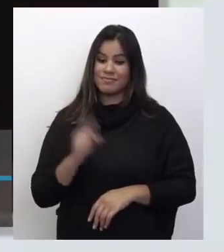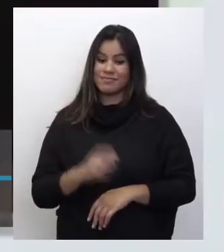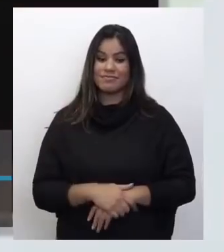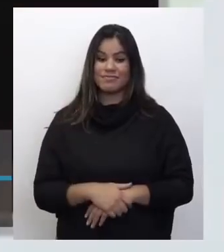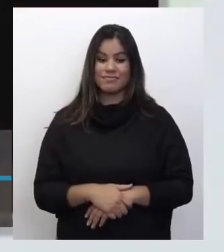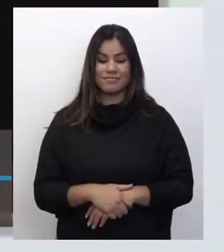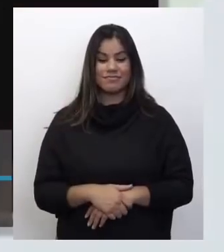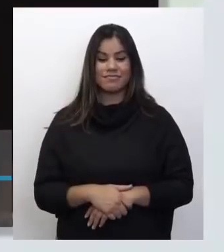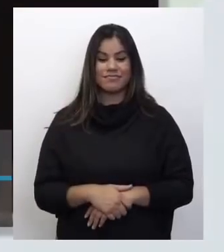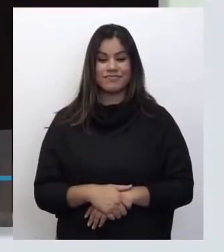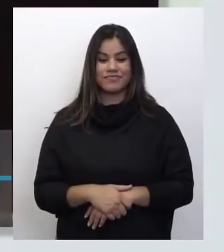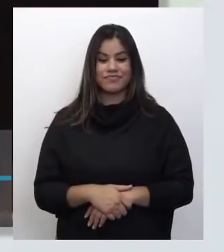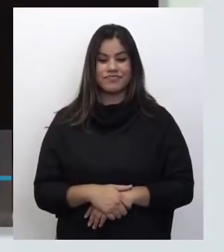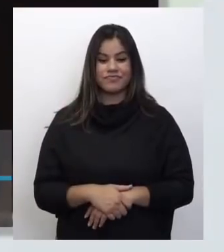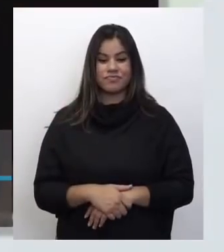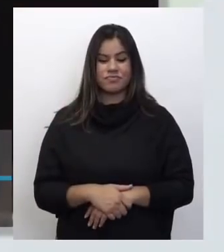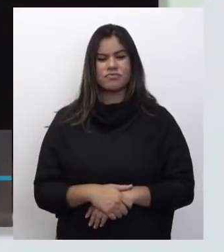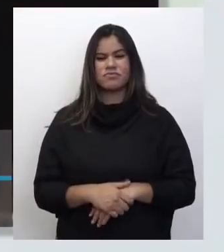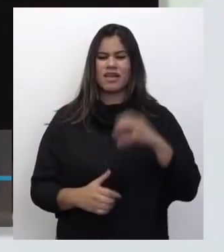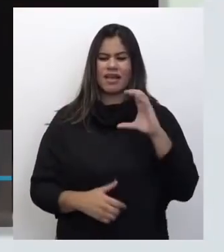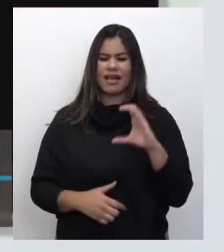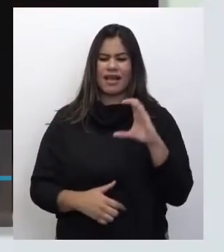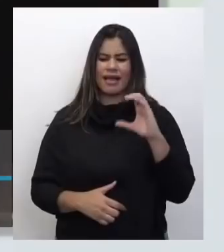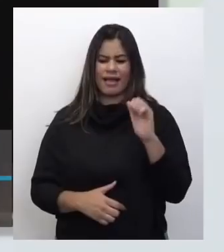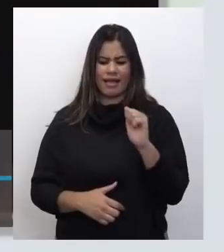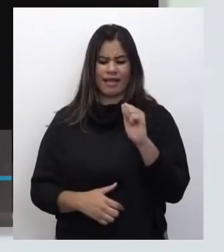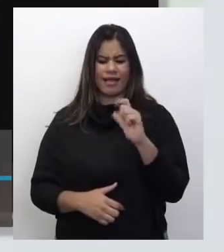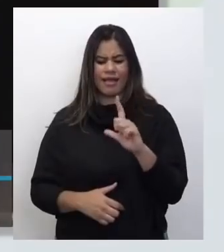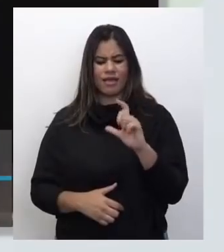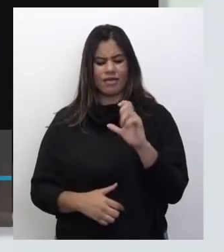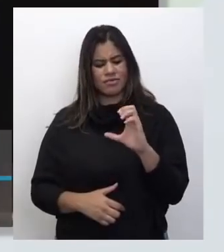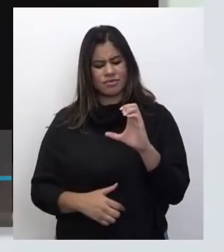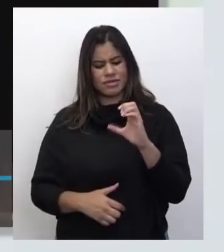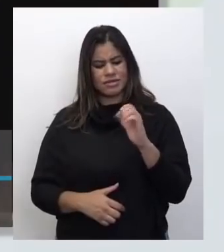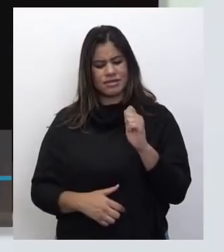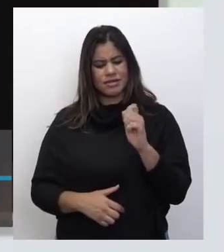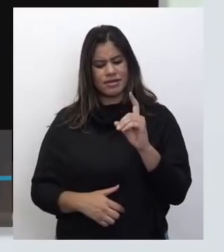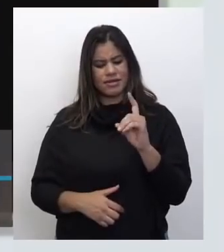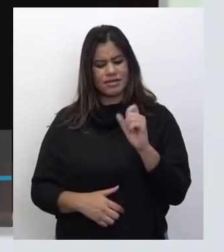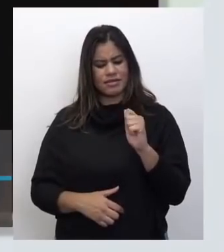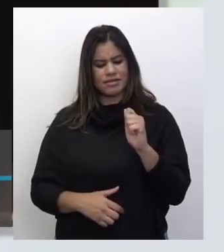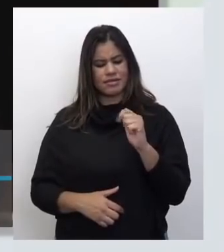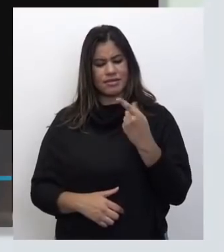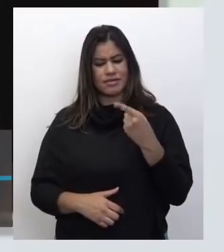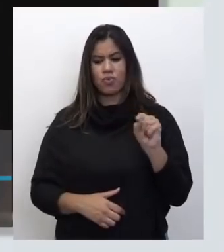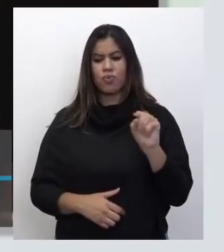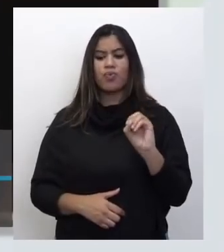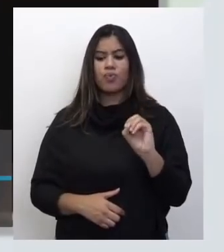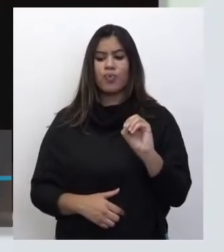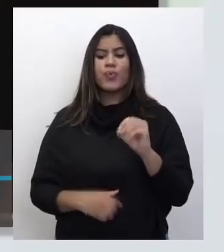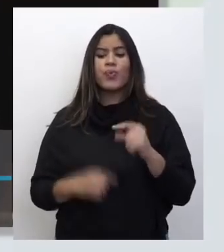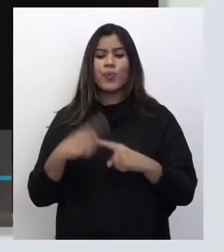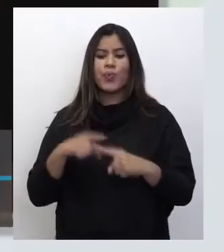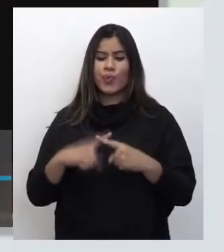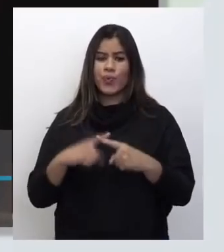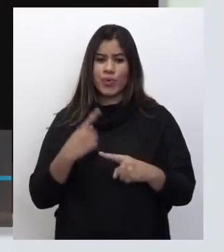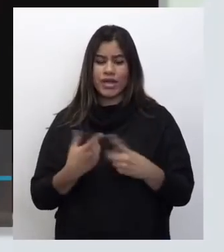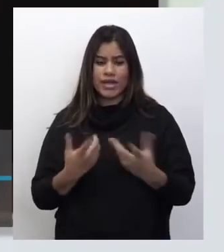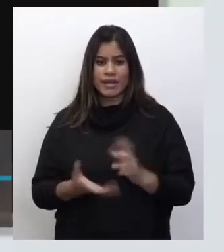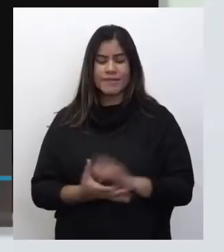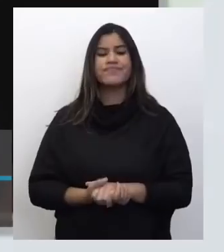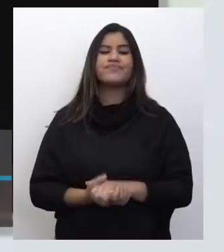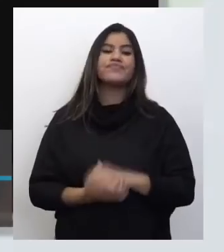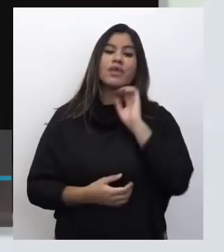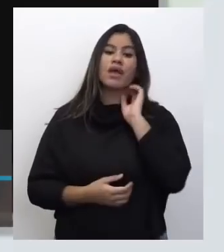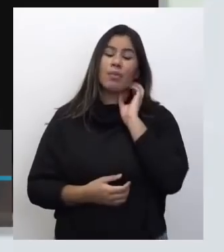Então, por que calçadão? Porque eu defendo, para mim, por isso que eu falei para vocês, é importante vocês pensarem